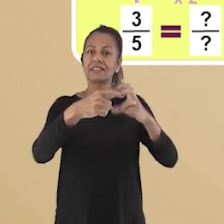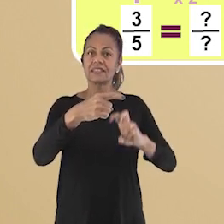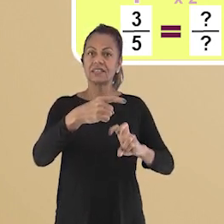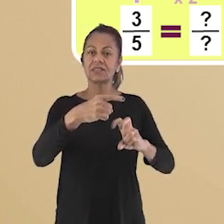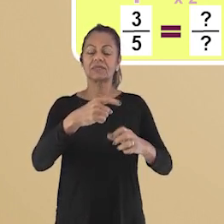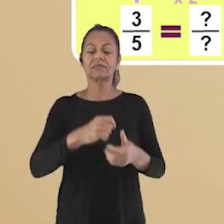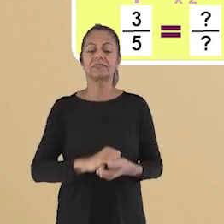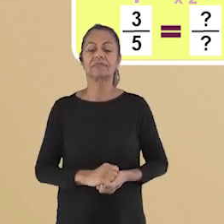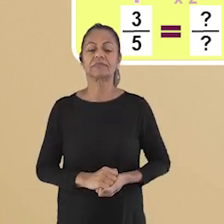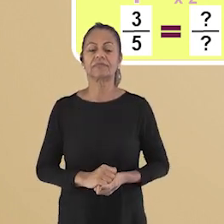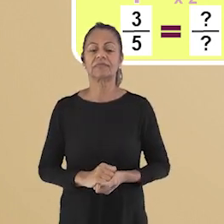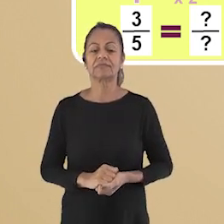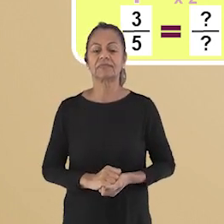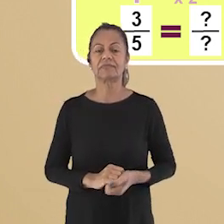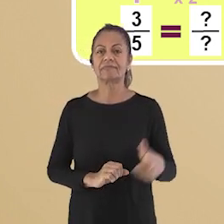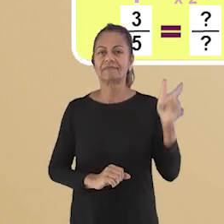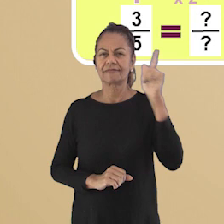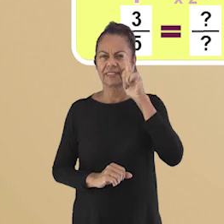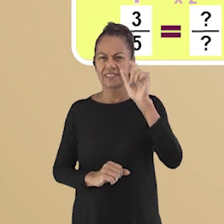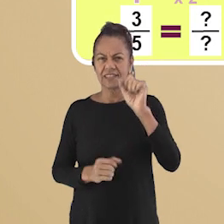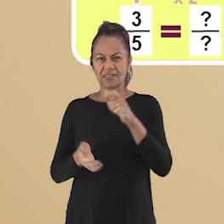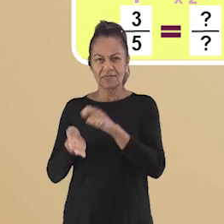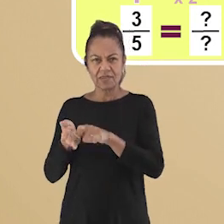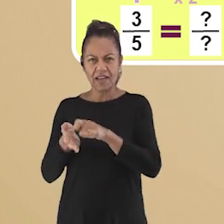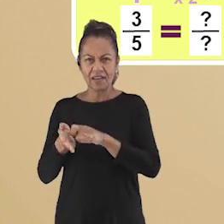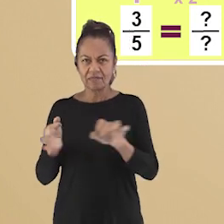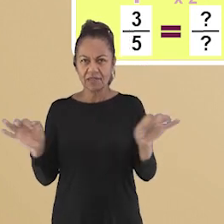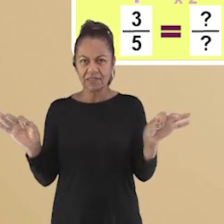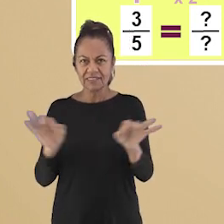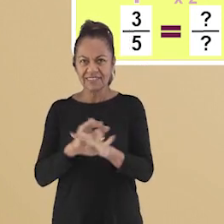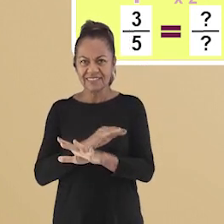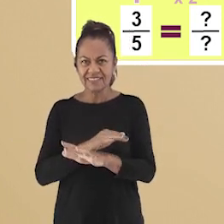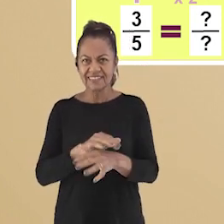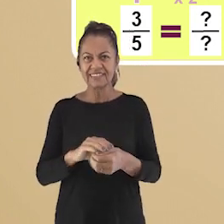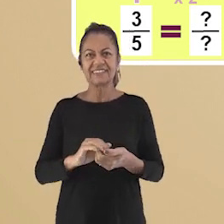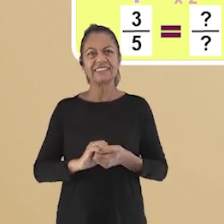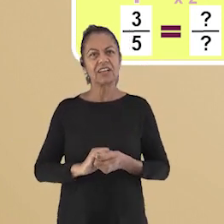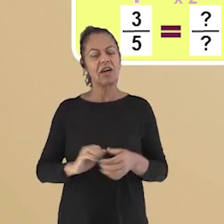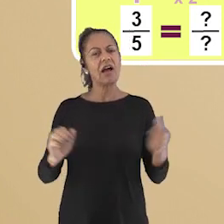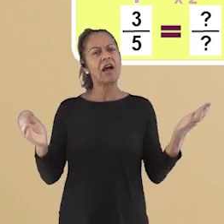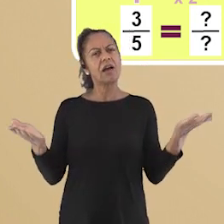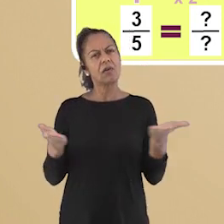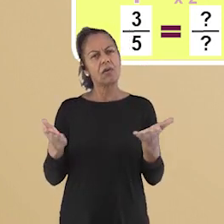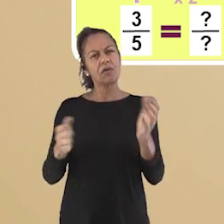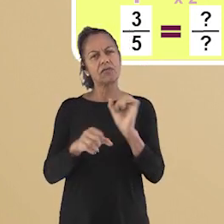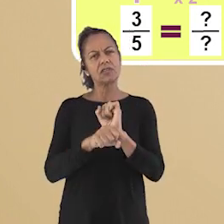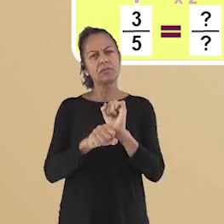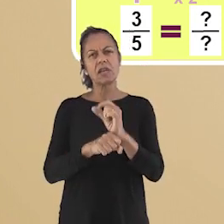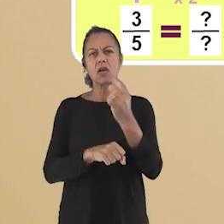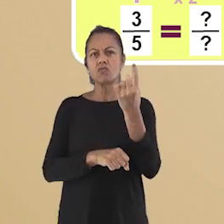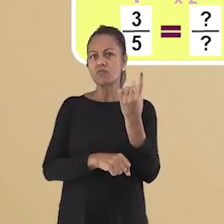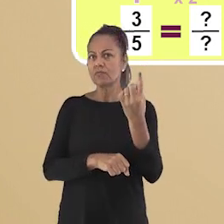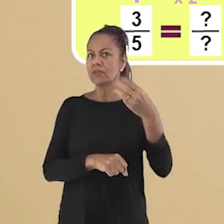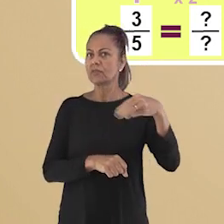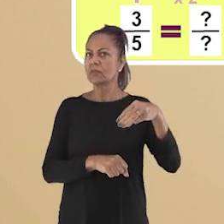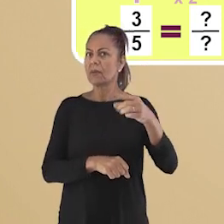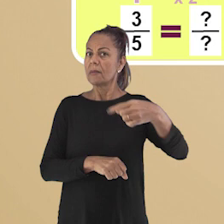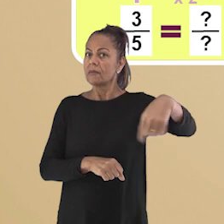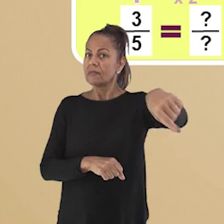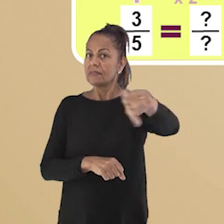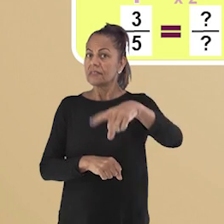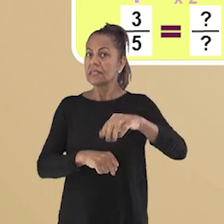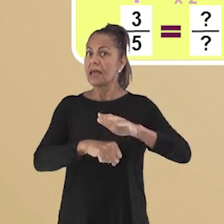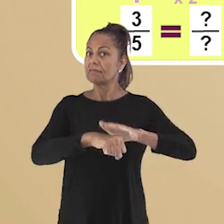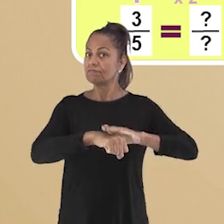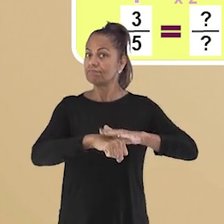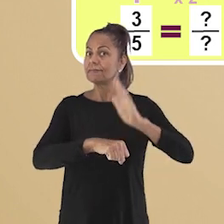5. Conseguiu copiar aí? Agora eu vou te dar um minuto para você tentar responder e encontrar